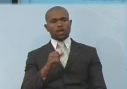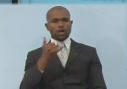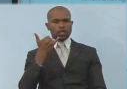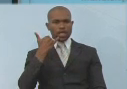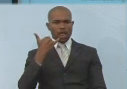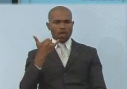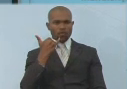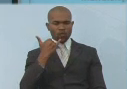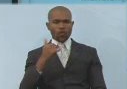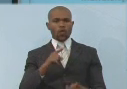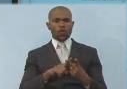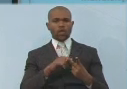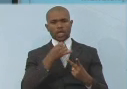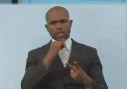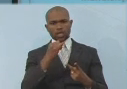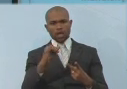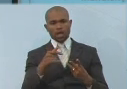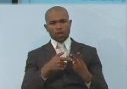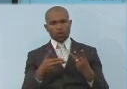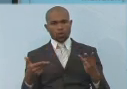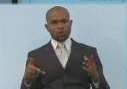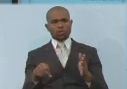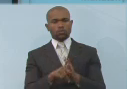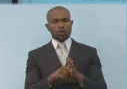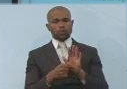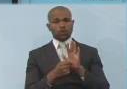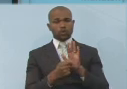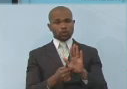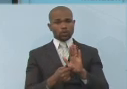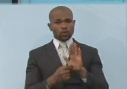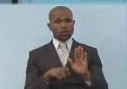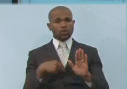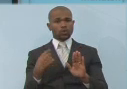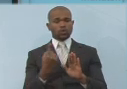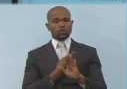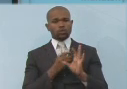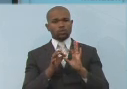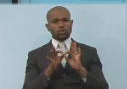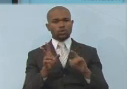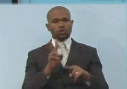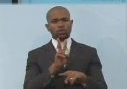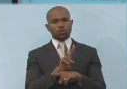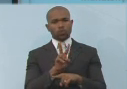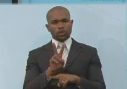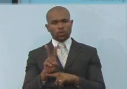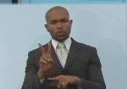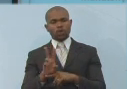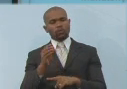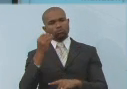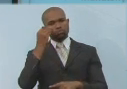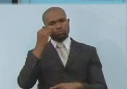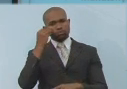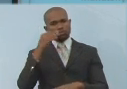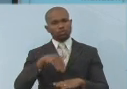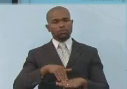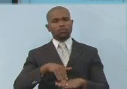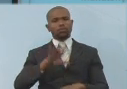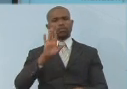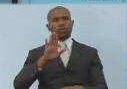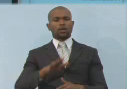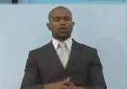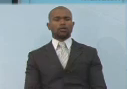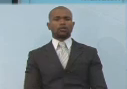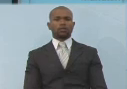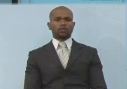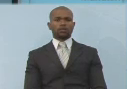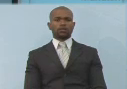e SAAE, criando um sistema de indicadores que nos permitam monitorar e buscar cada vez mais